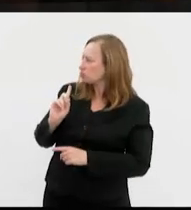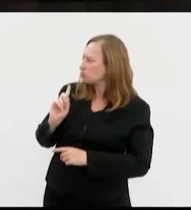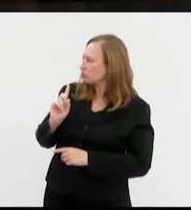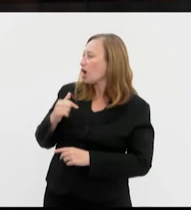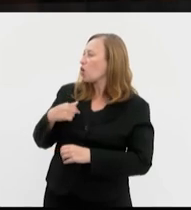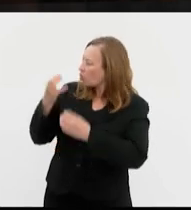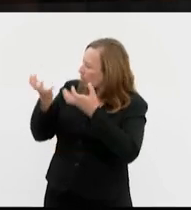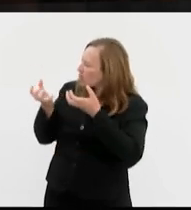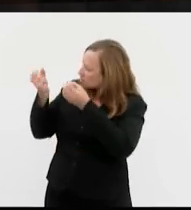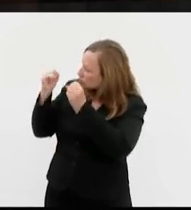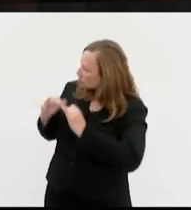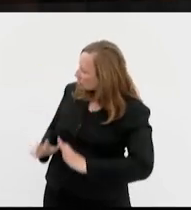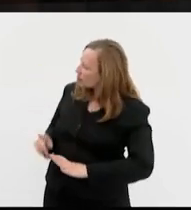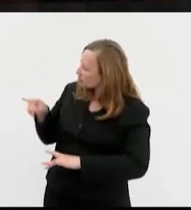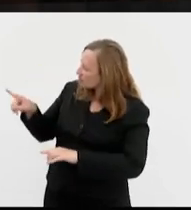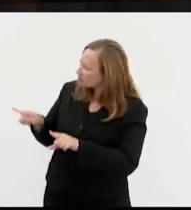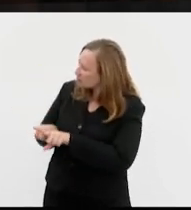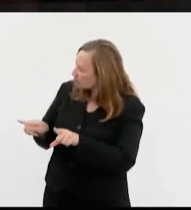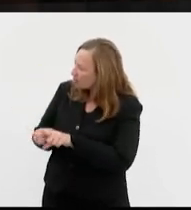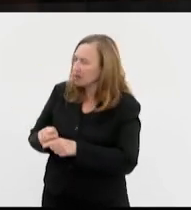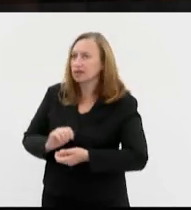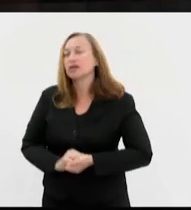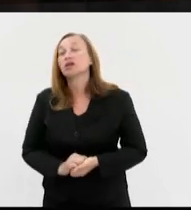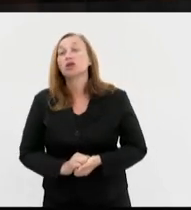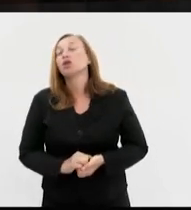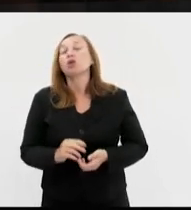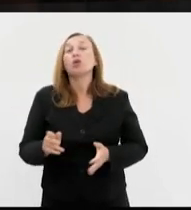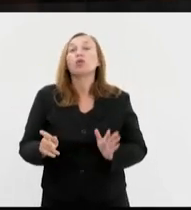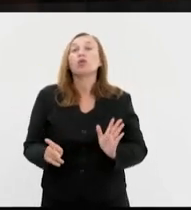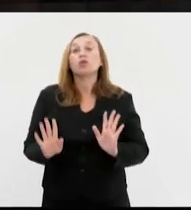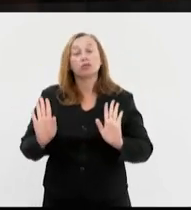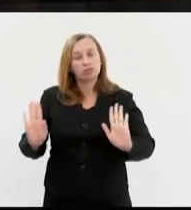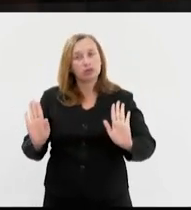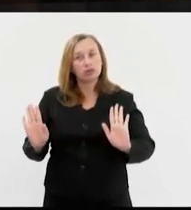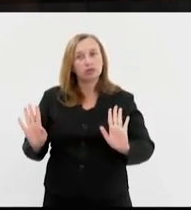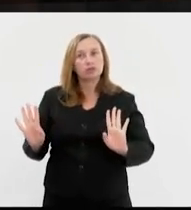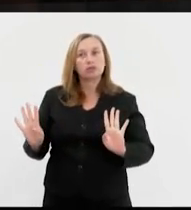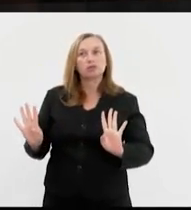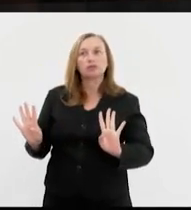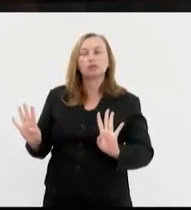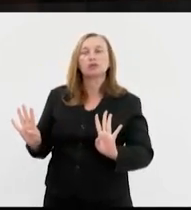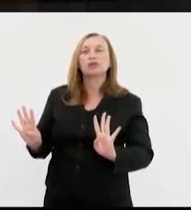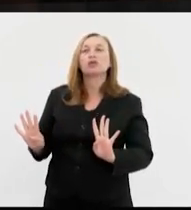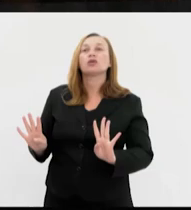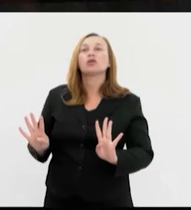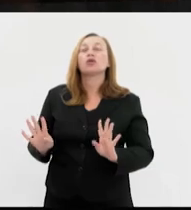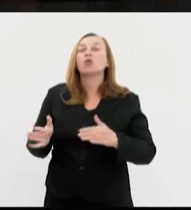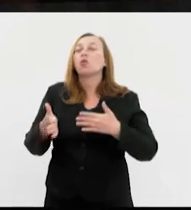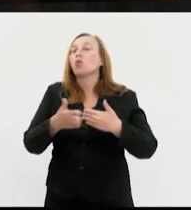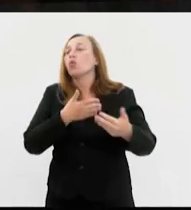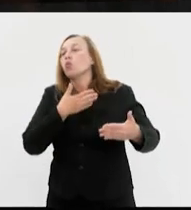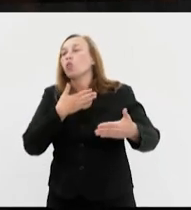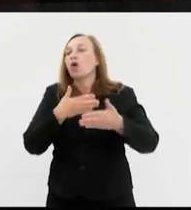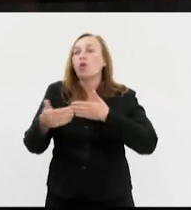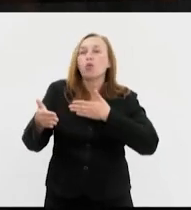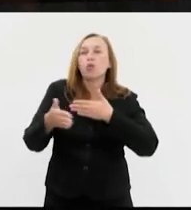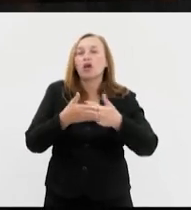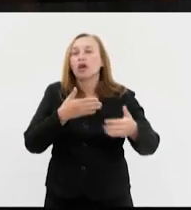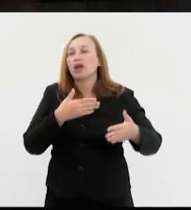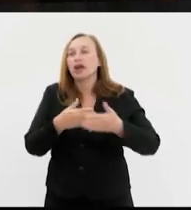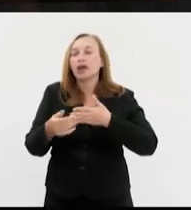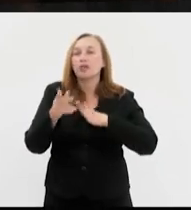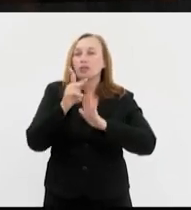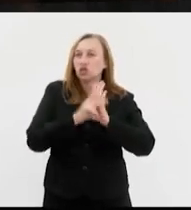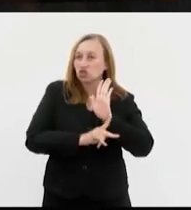Bom, o projeto que eu... Então, esse primeiro. qualquer projeto de